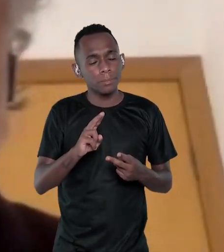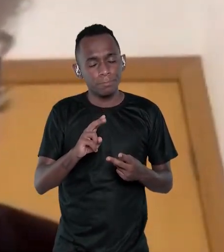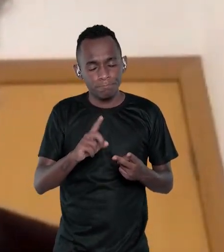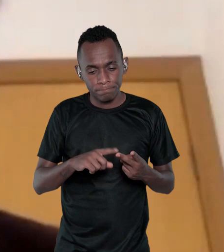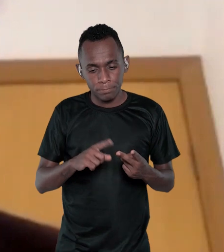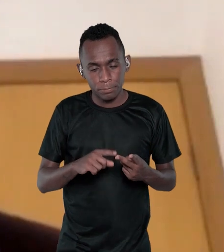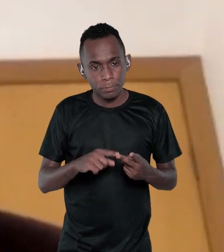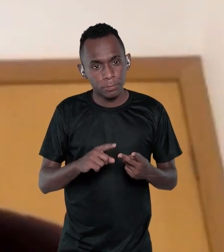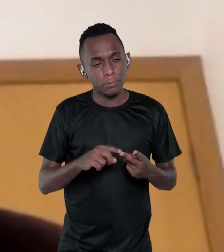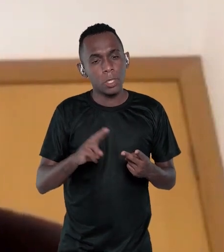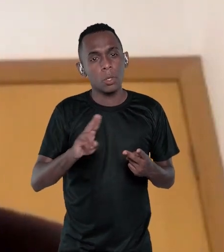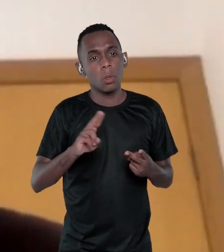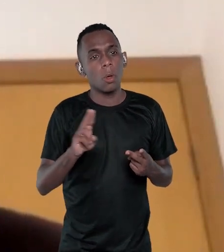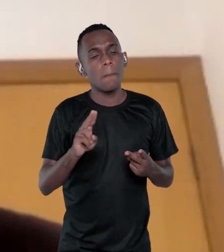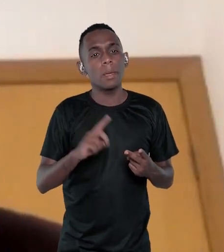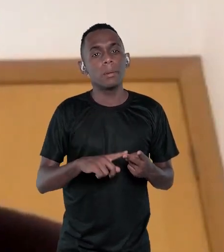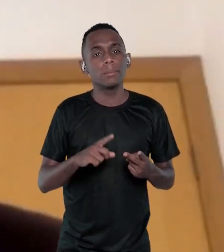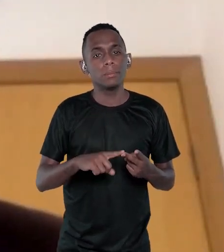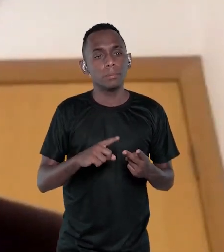menina chamada,